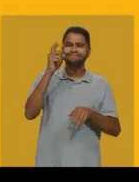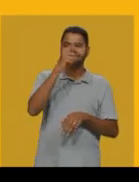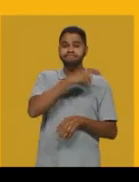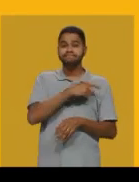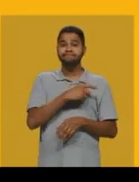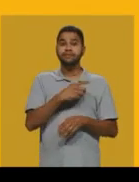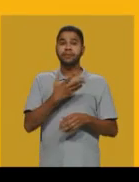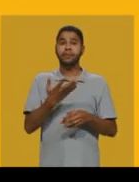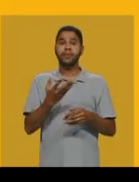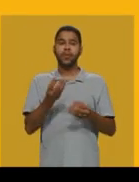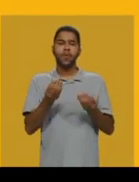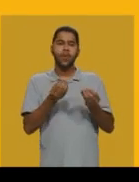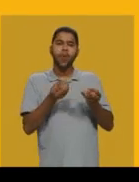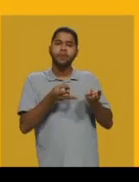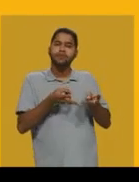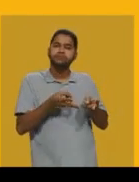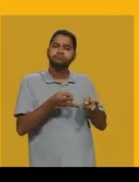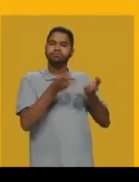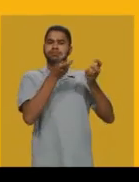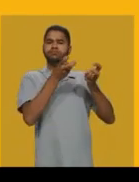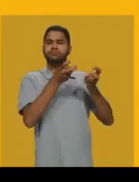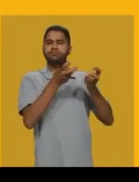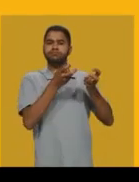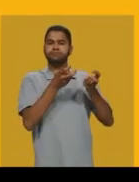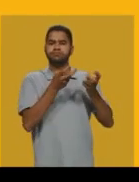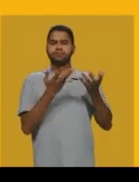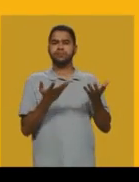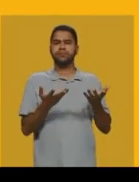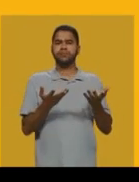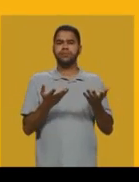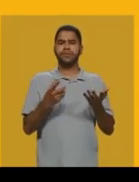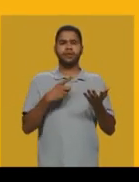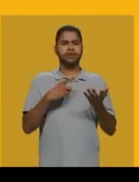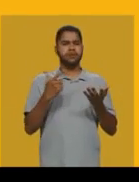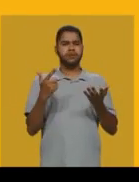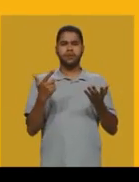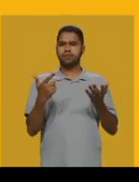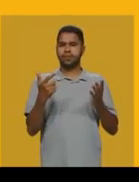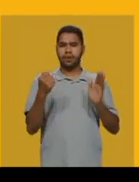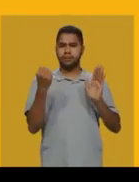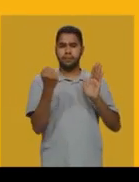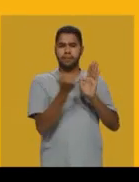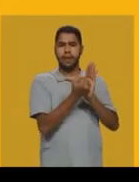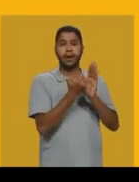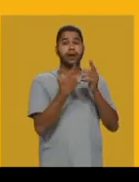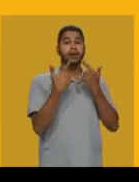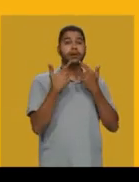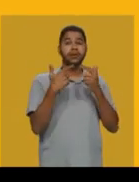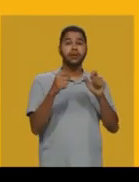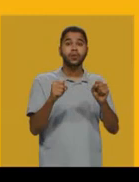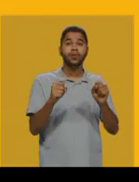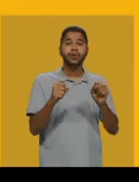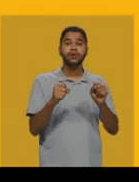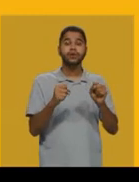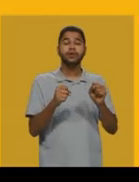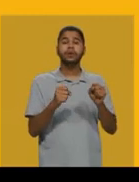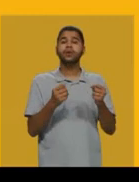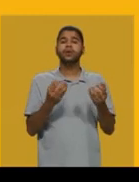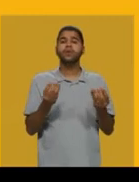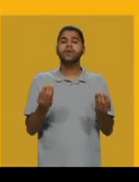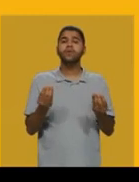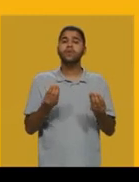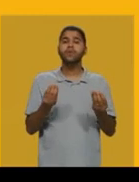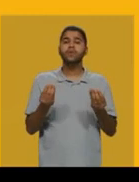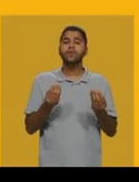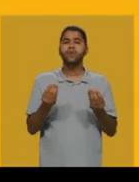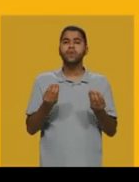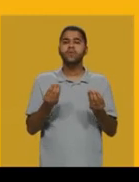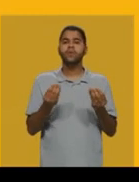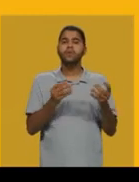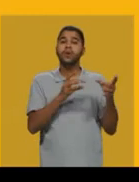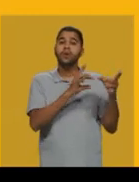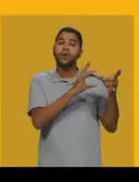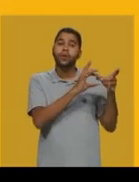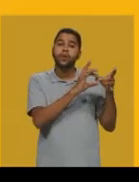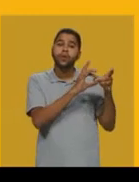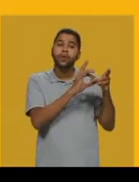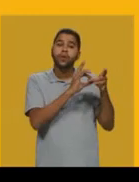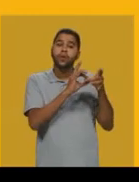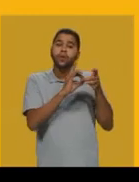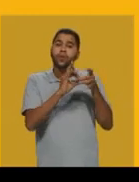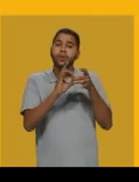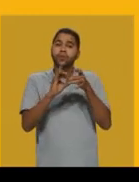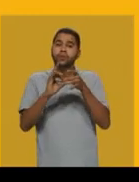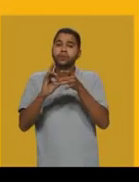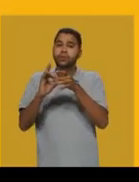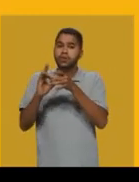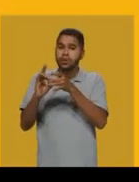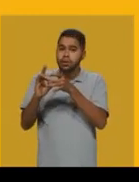A interpretação. Não possuem marca linguística, sendo deduzidos através do contexto